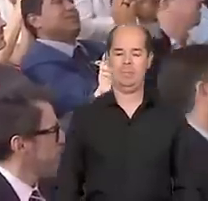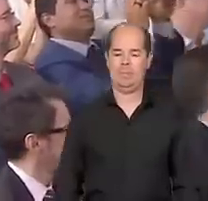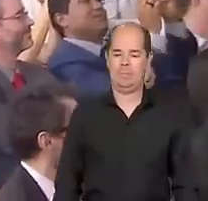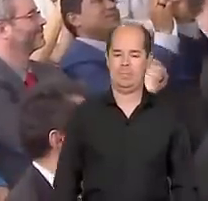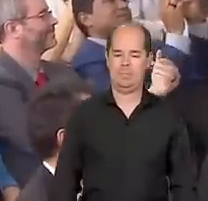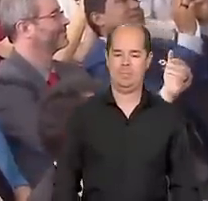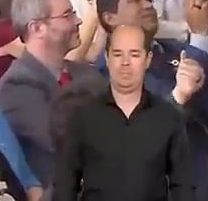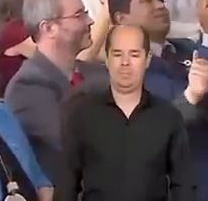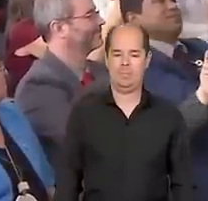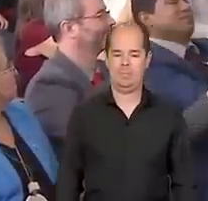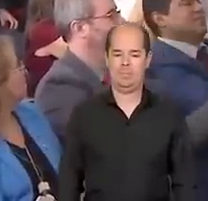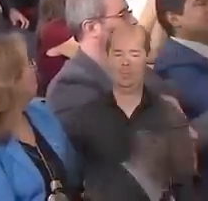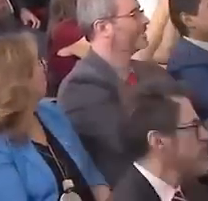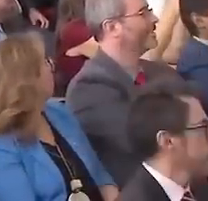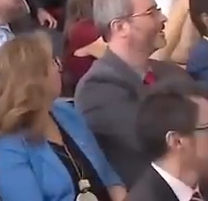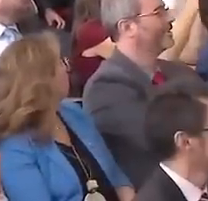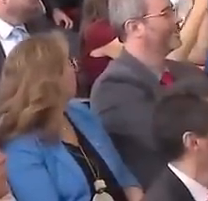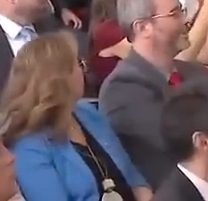Segura, segura aqui.